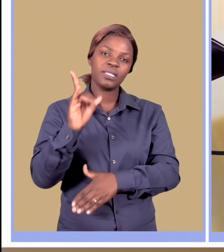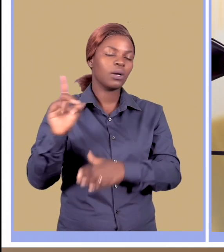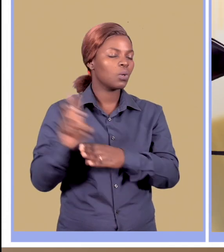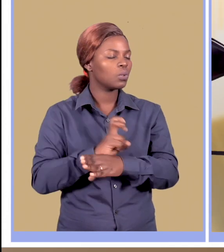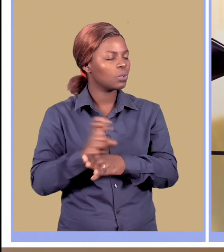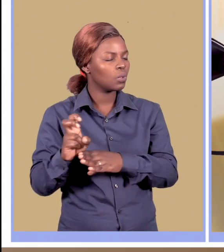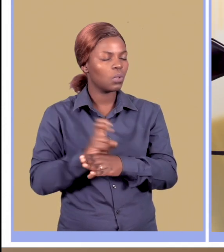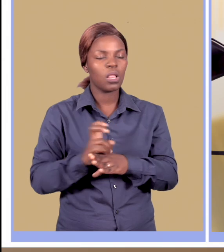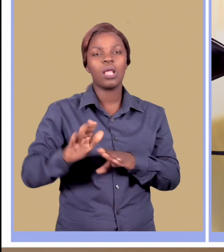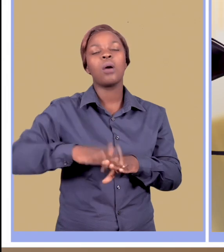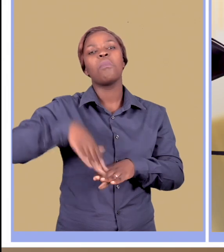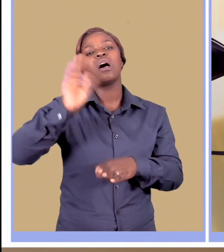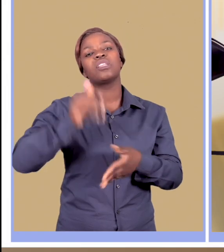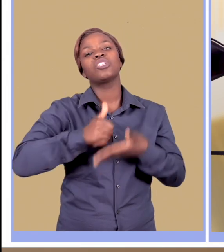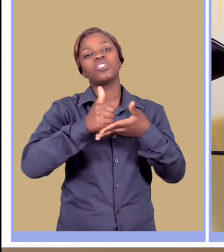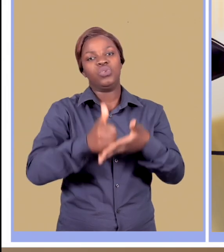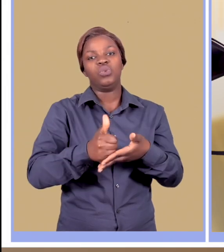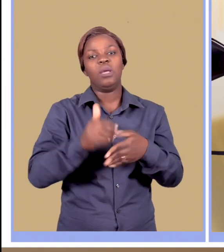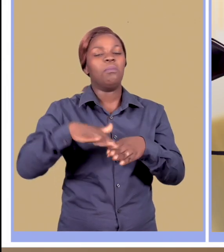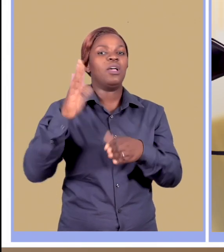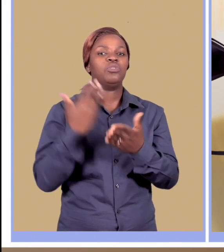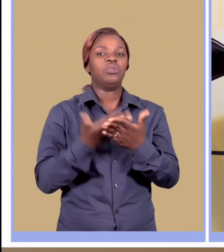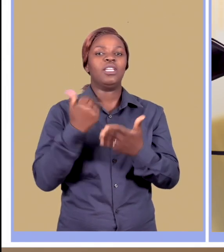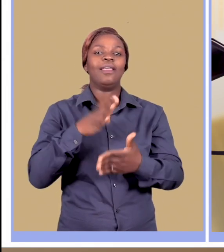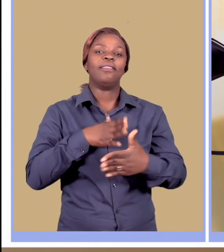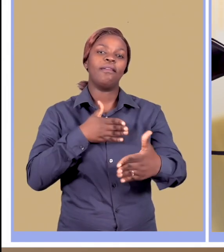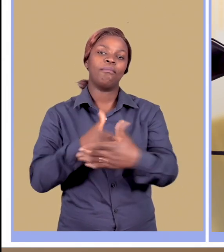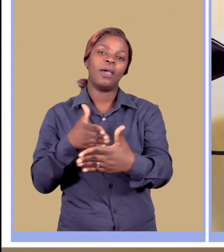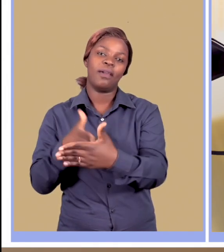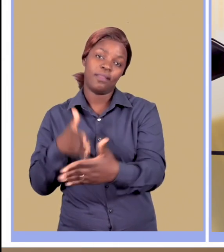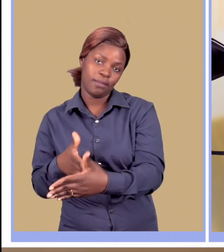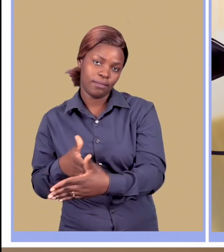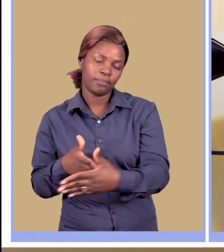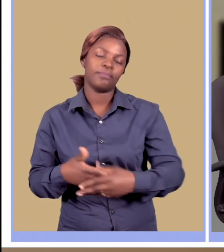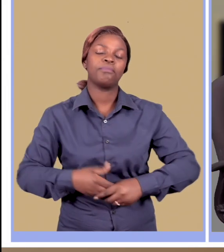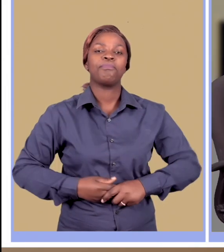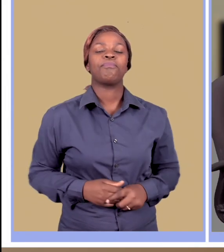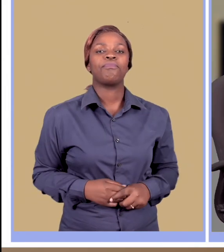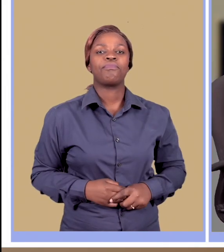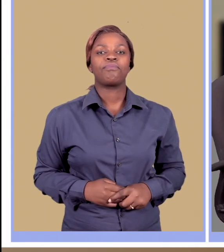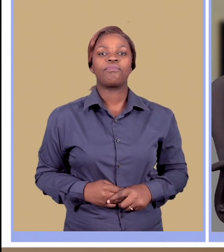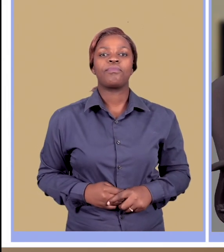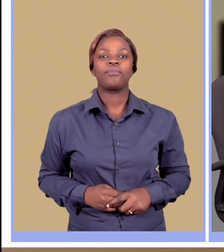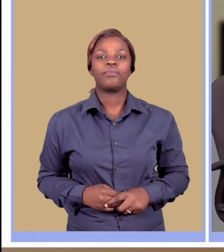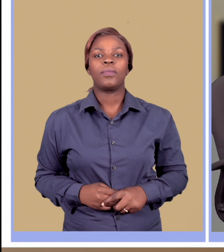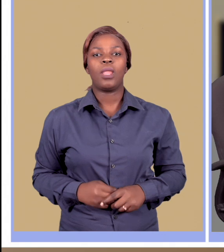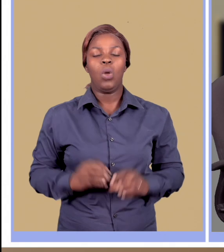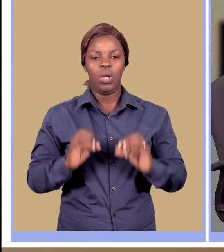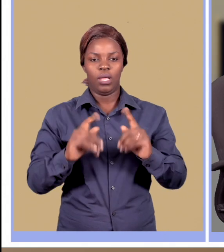uma atenção particular, tendo em conta as suas dificuldades. Olhando essa